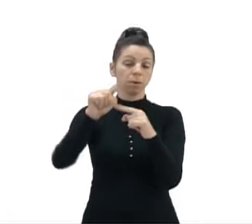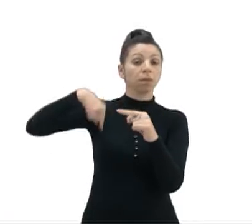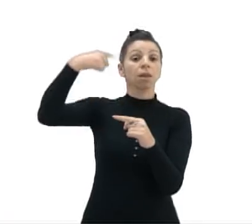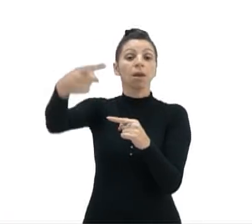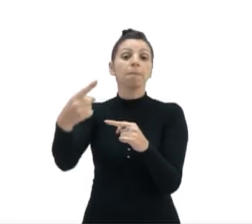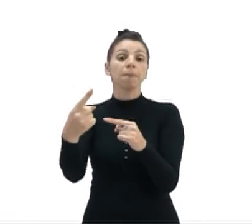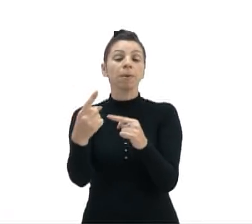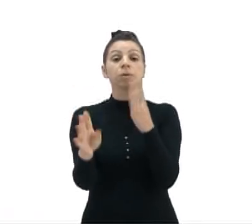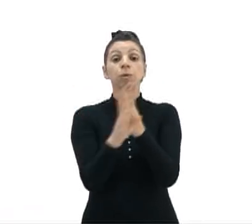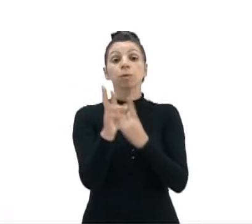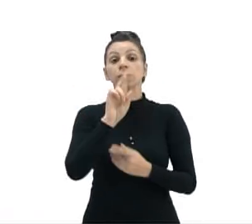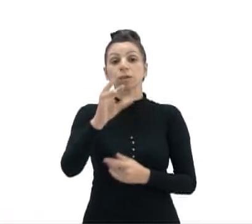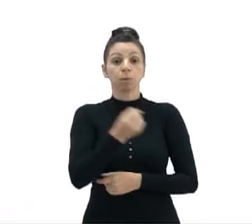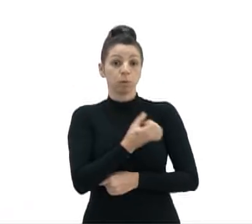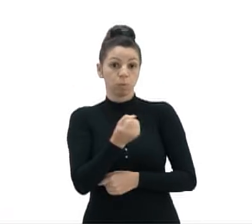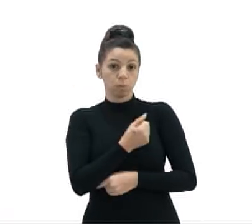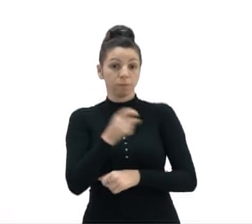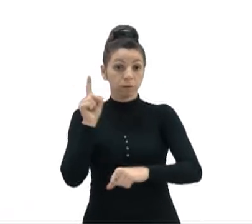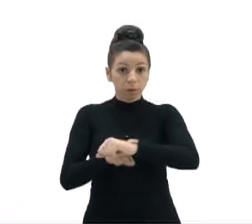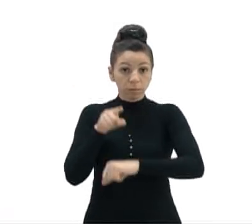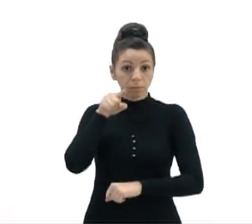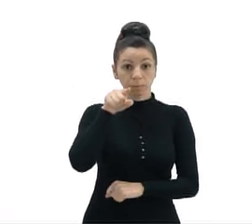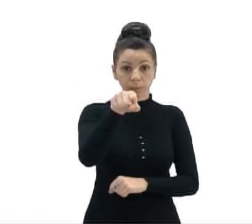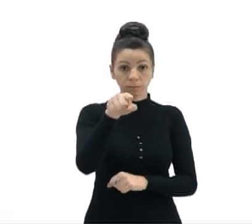lá? Eu vou dar um tempo para vocês.